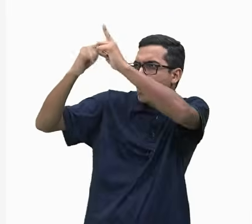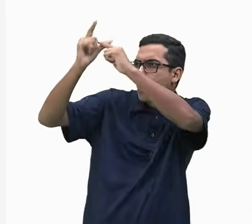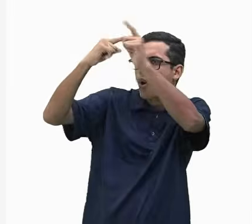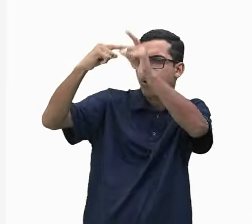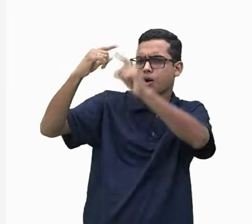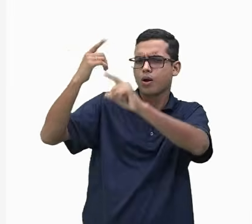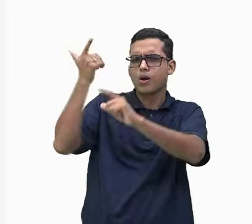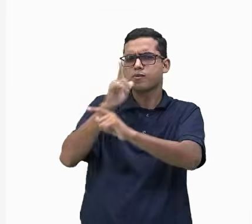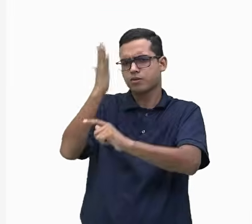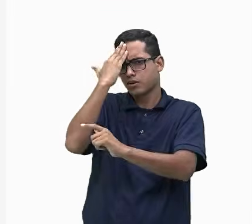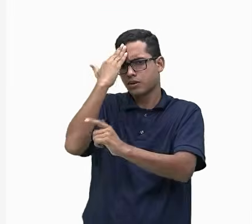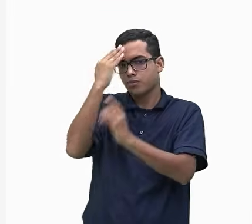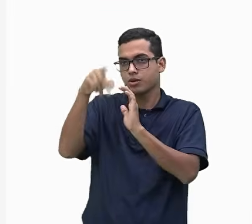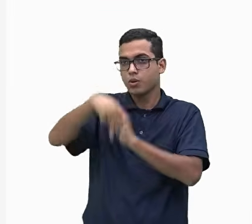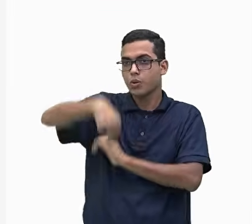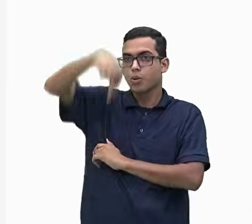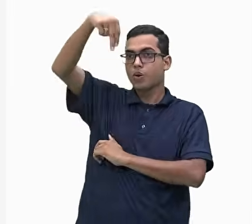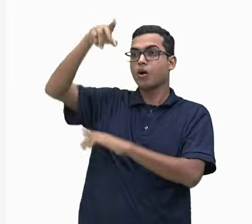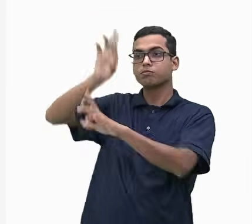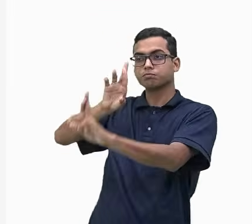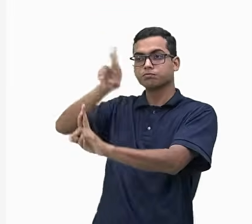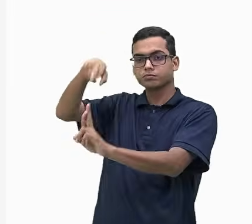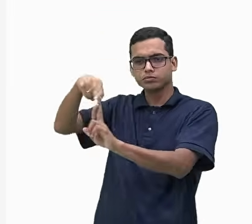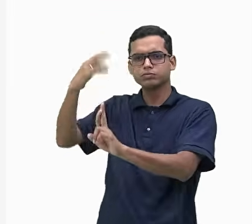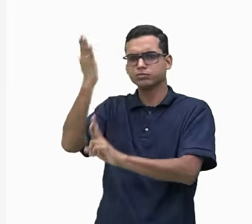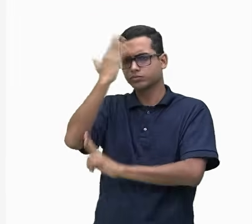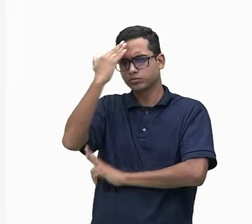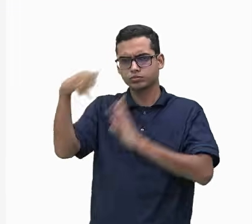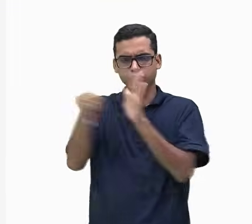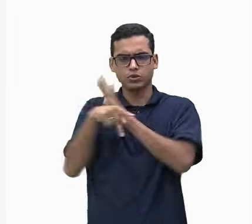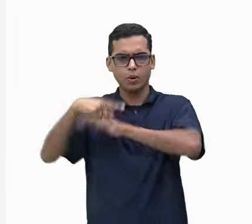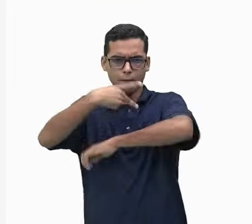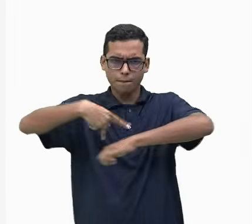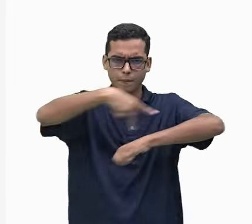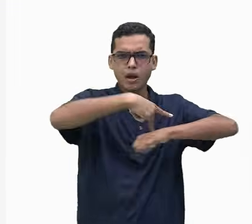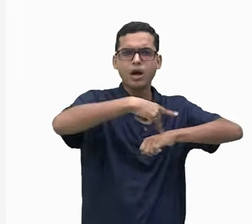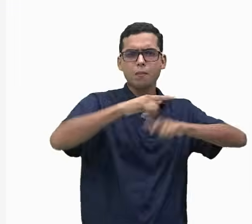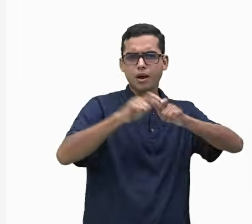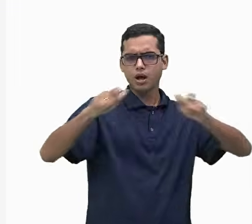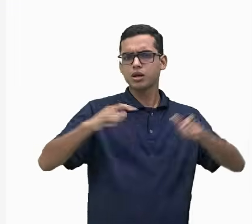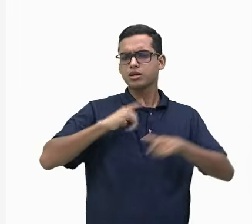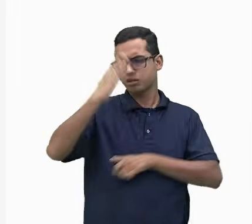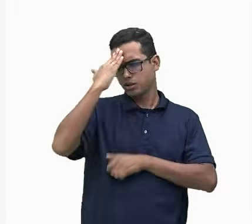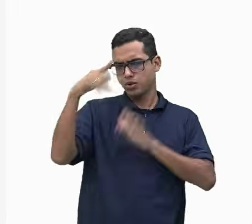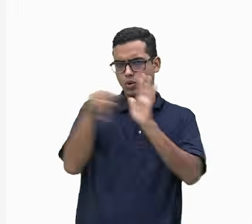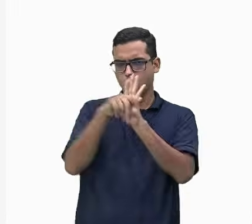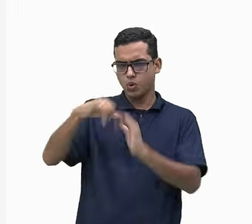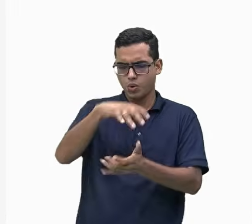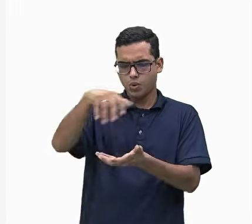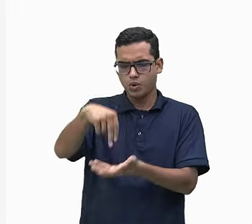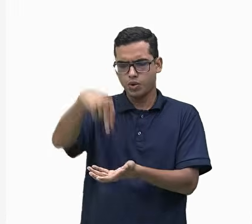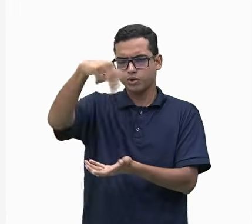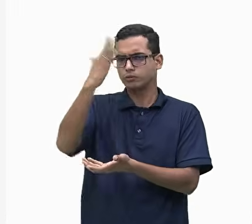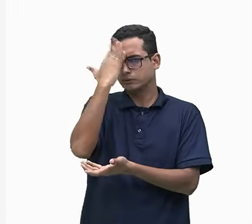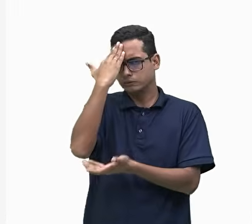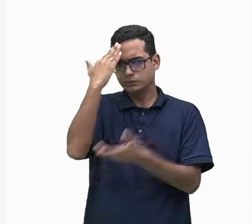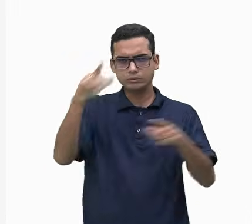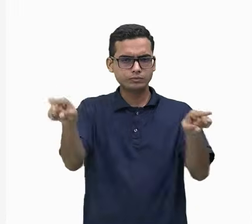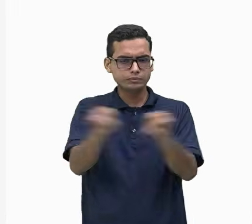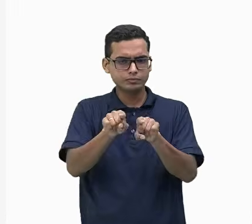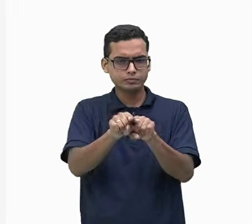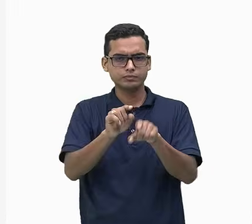direção norte. Isso a gente observa na maioria dos países que estão no hemisfério norte, tá? Também é conhecida